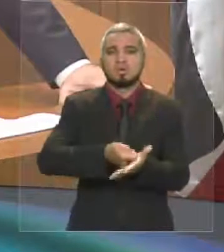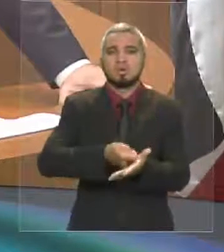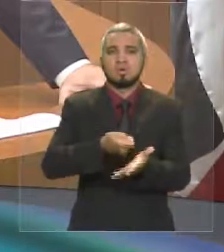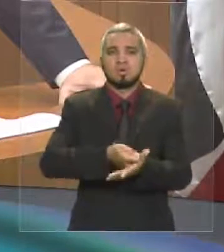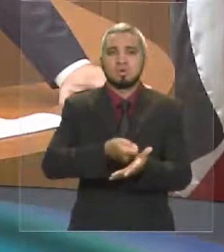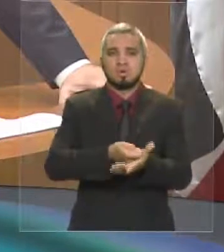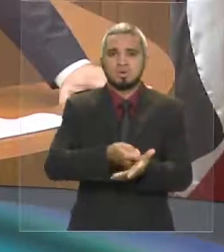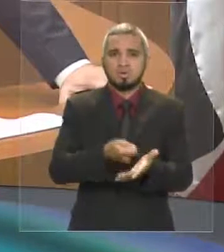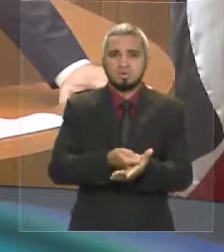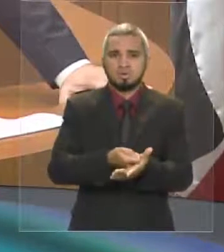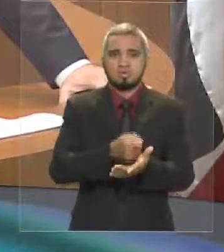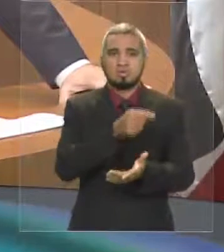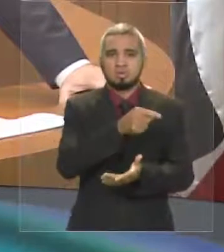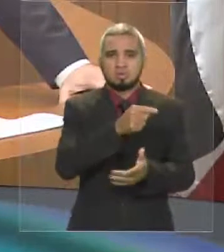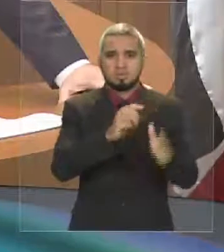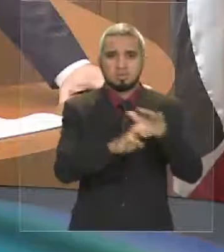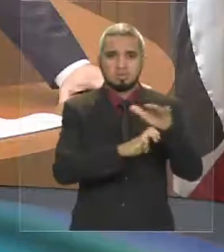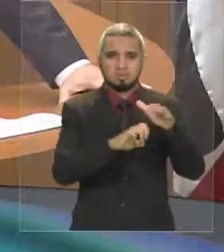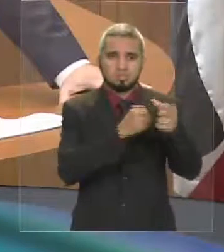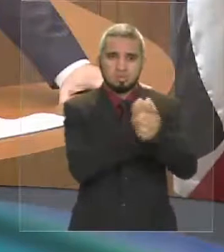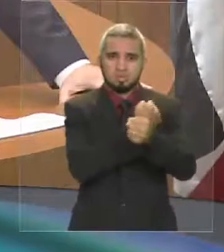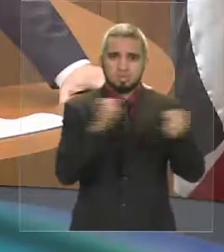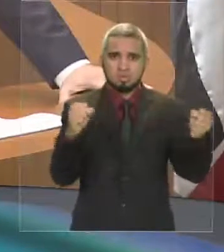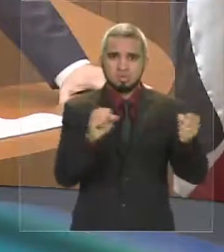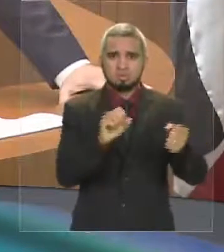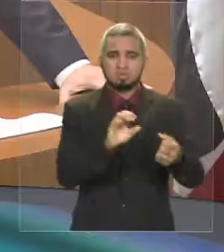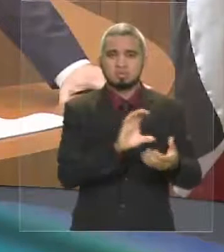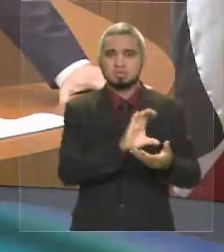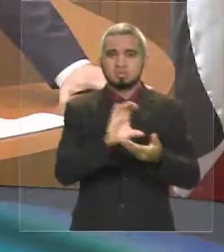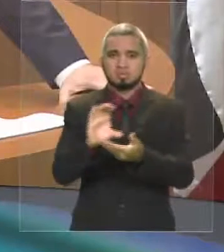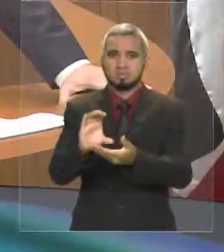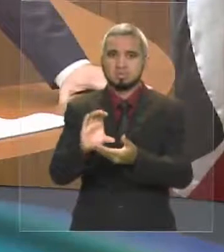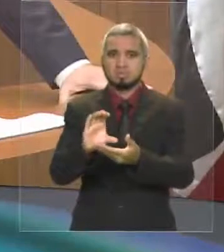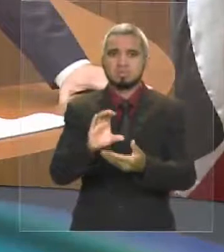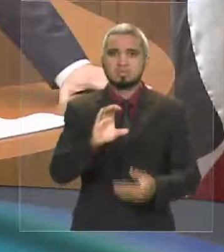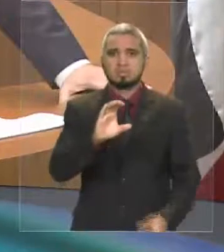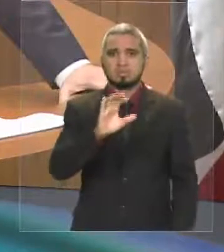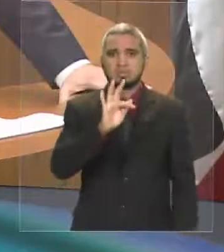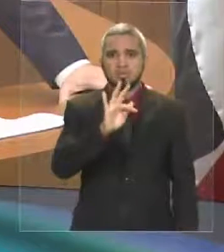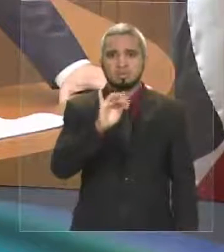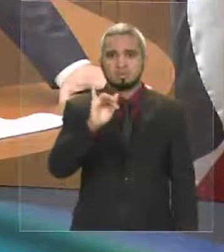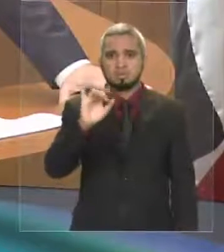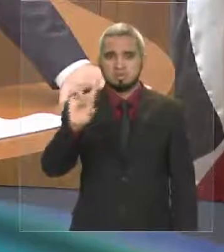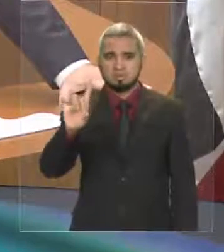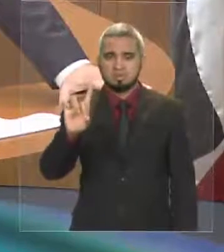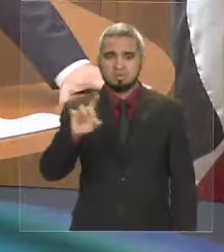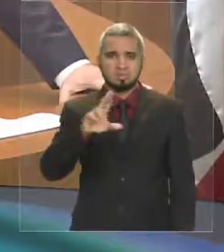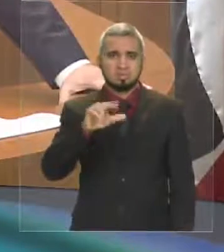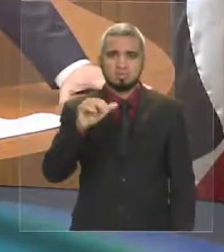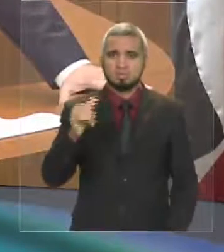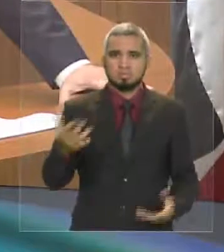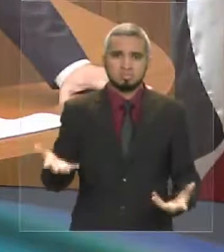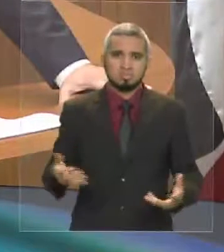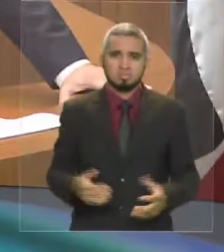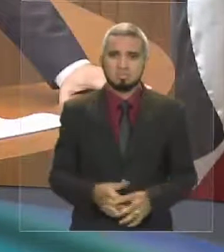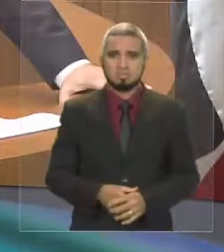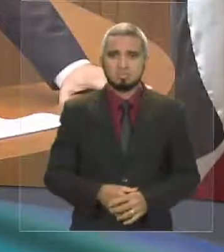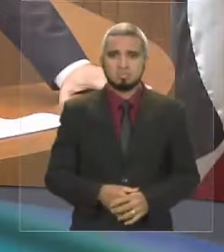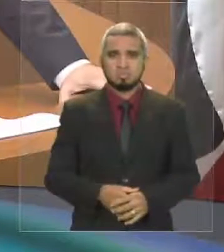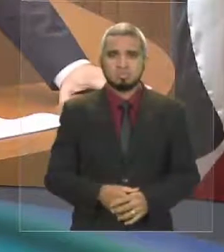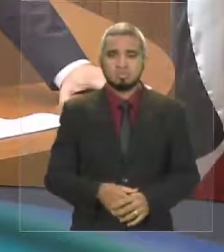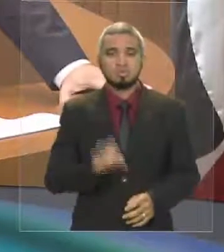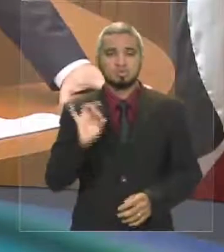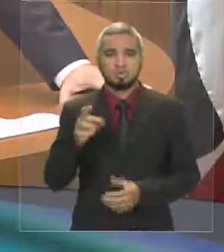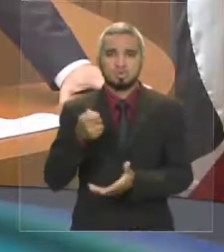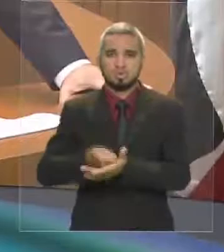do comerciante milionário em contribuir para o Fundo de Desenvolvimento Industrial do Maranhão. Nenhum. Só quem tem essa obrigação